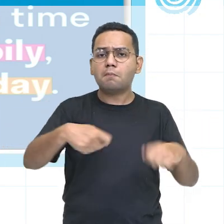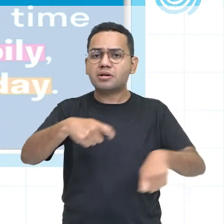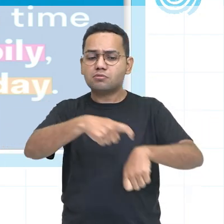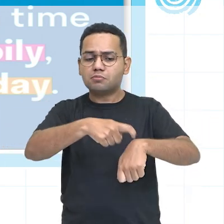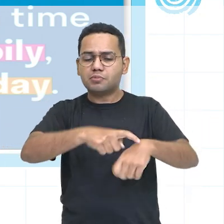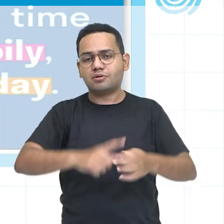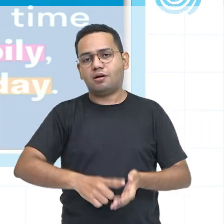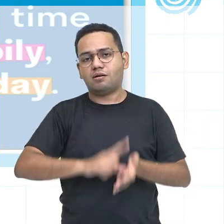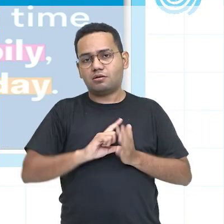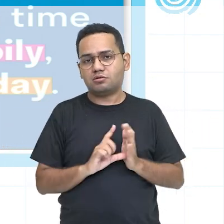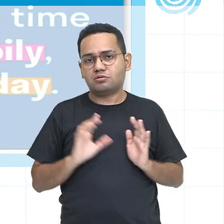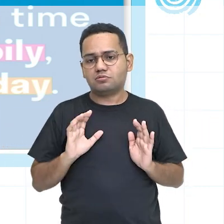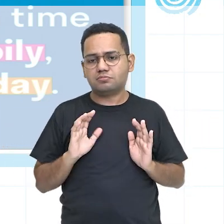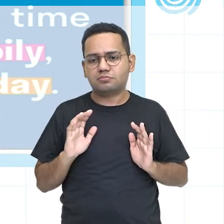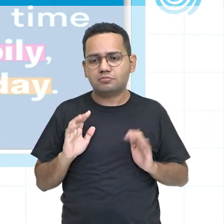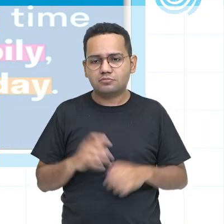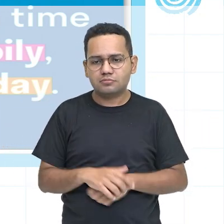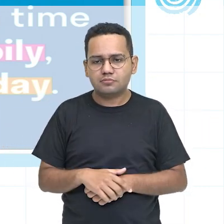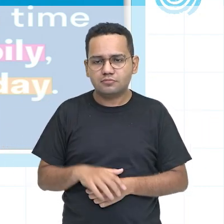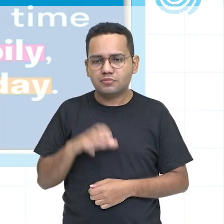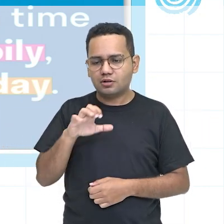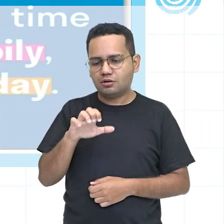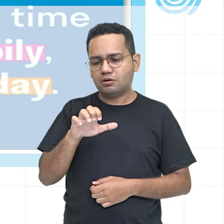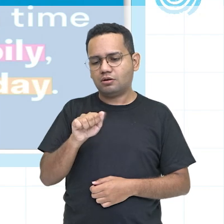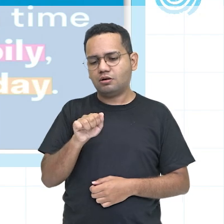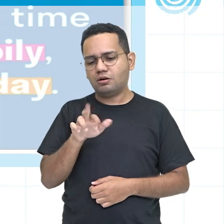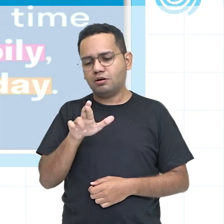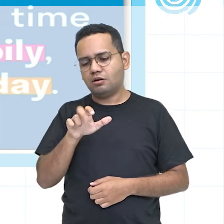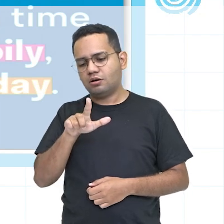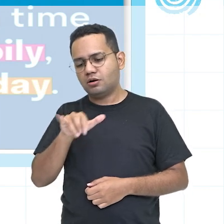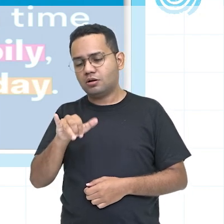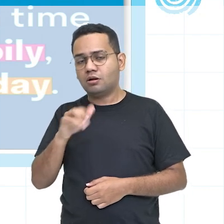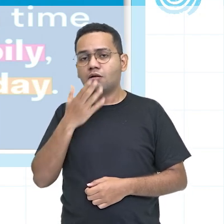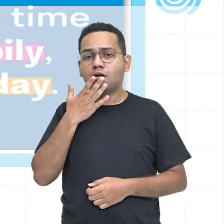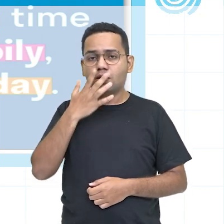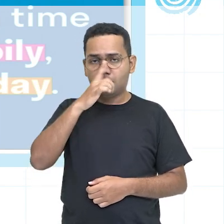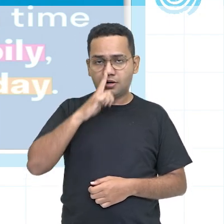tenho ali o advérbio early também separado, né, destacado em amarelo.